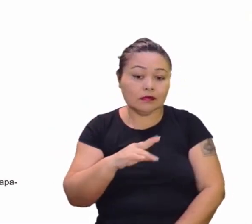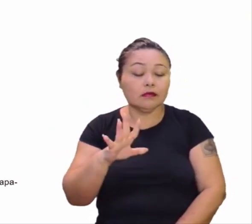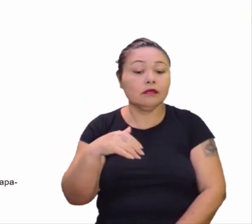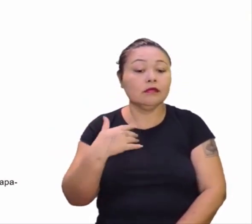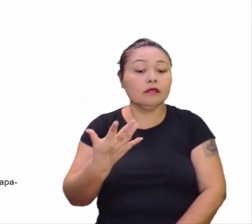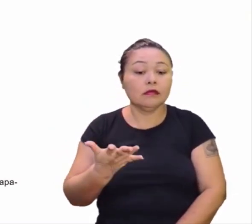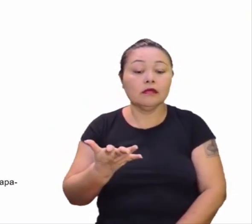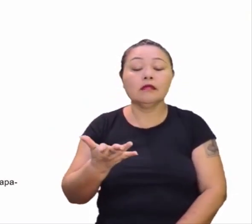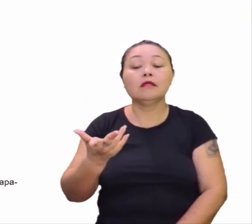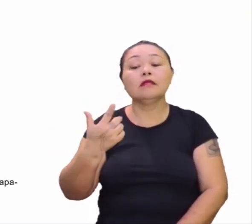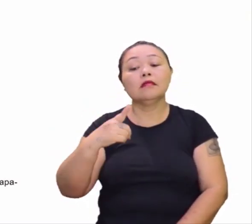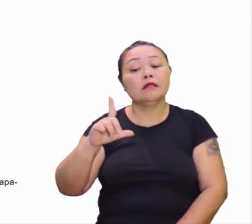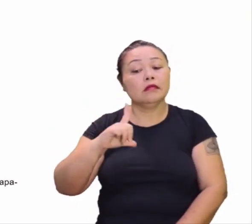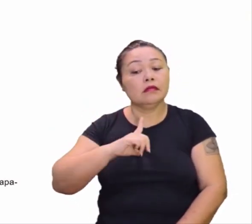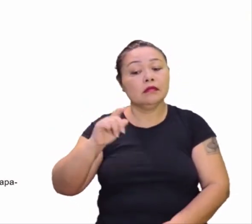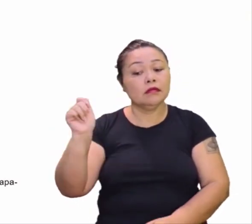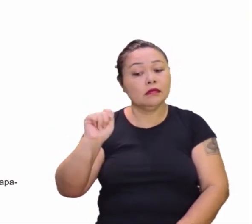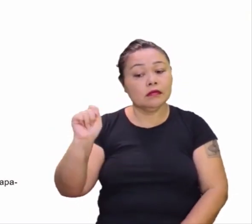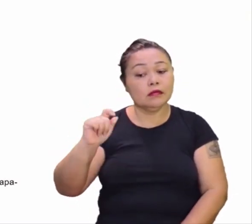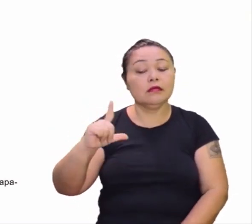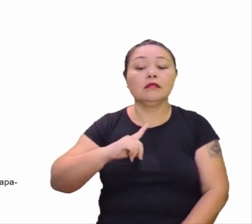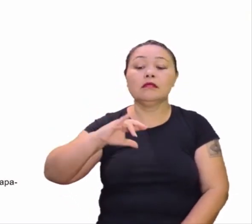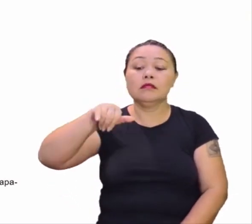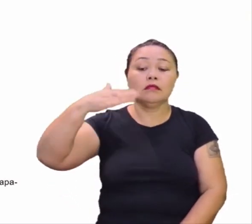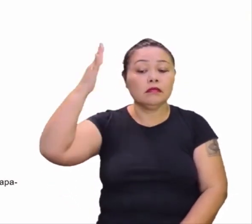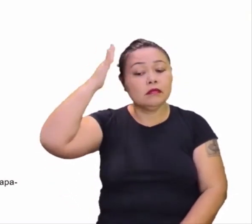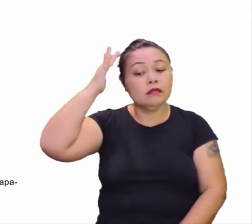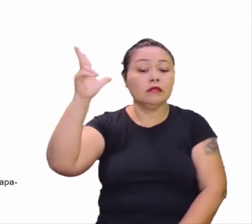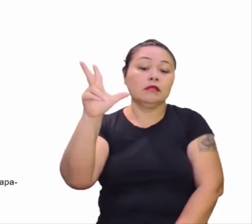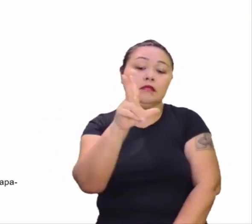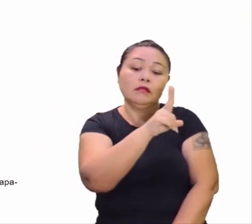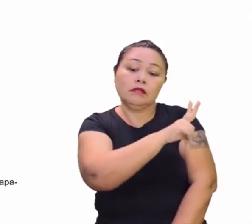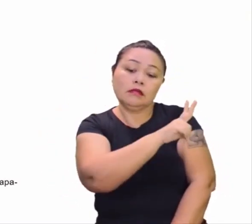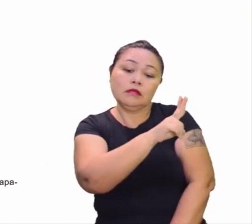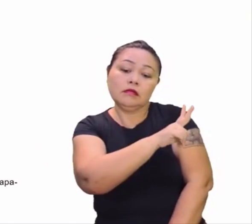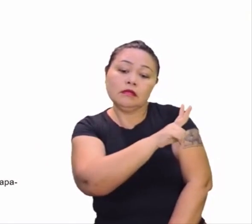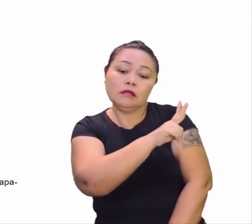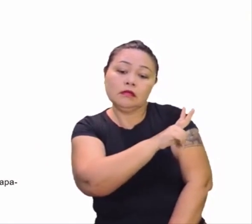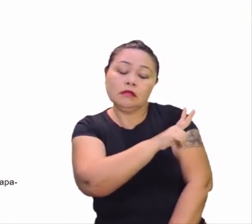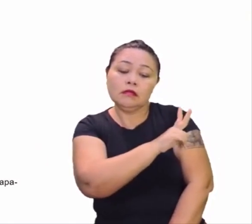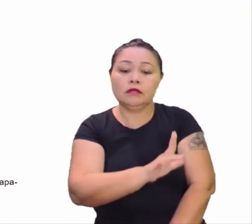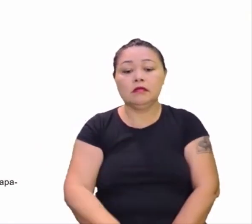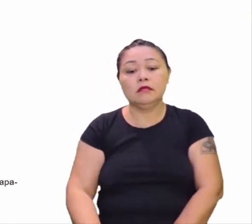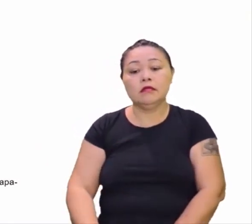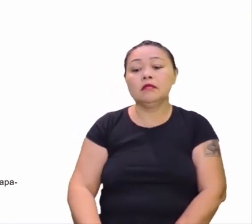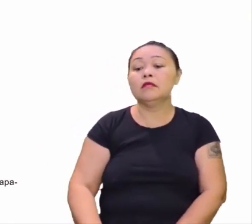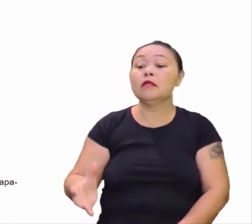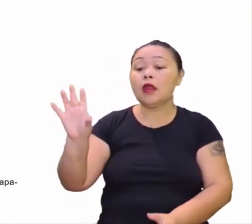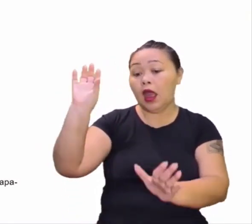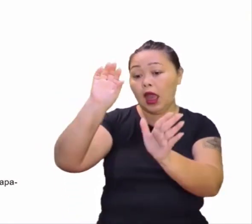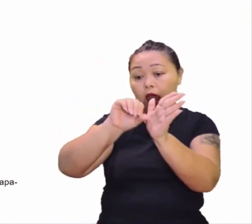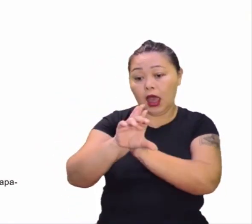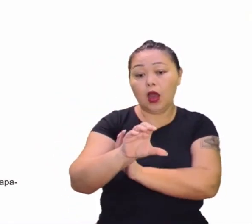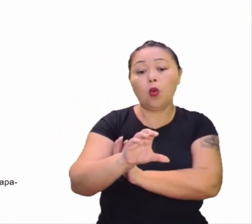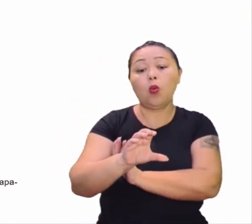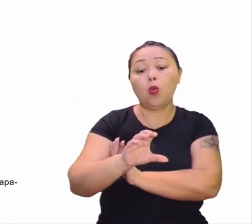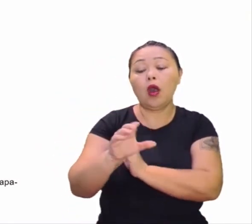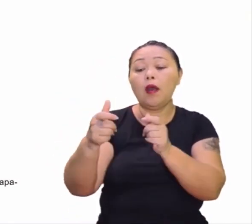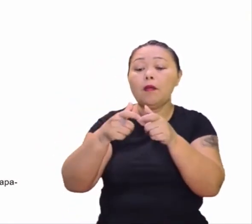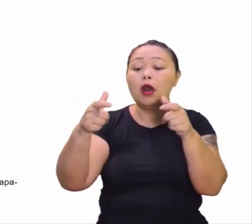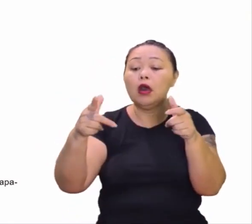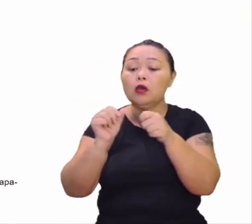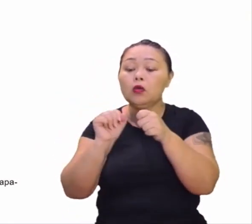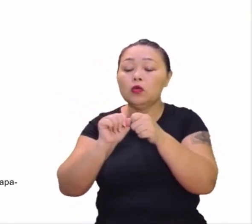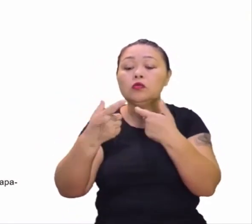também Ariquemes, Ji-Paraná, Vilhena, vamos colocar Cacoal também como as